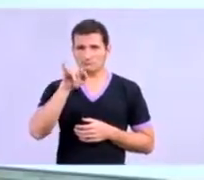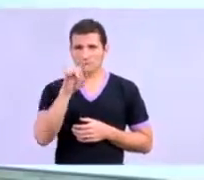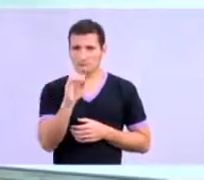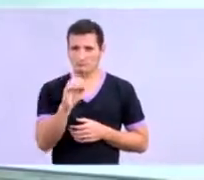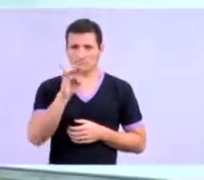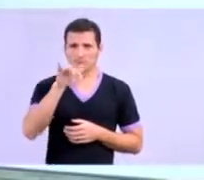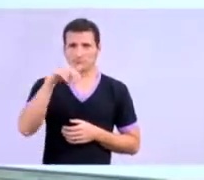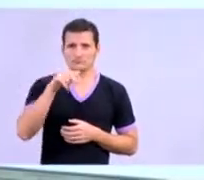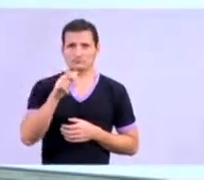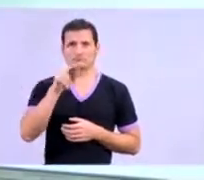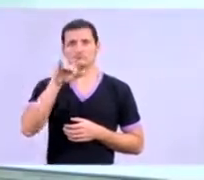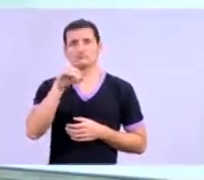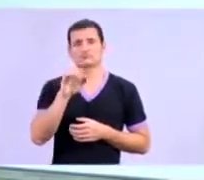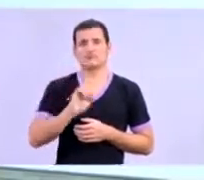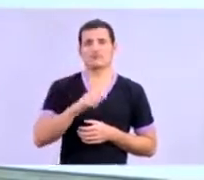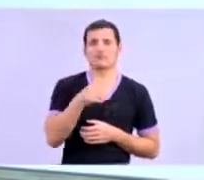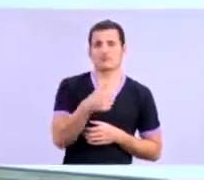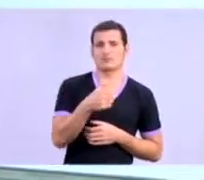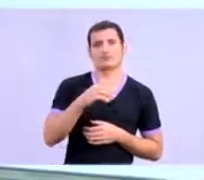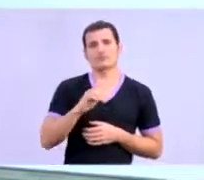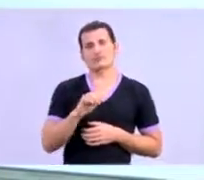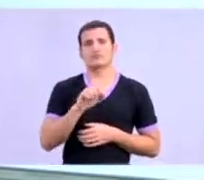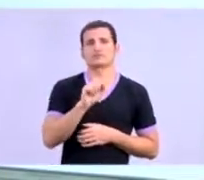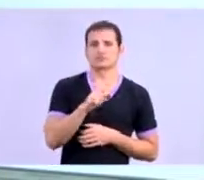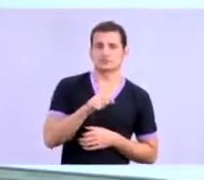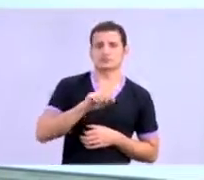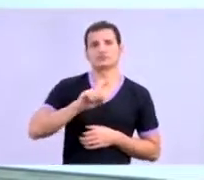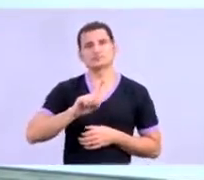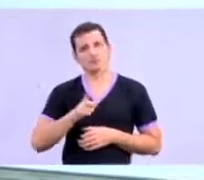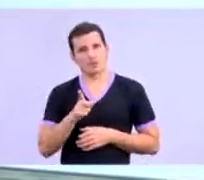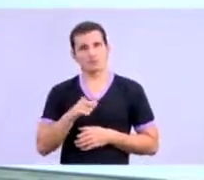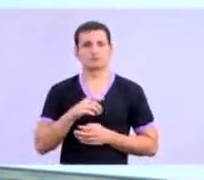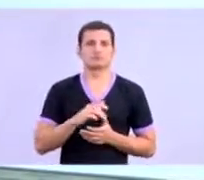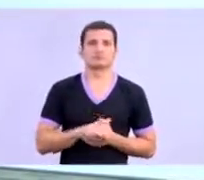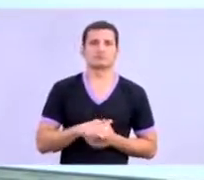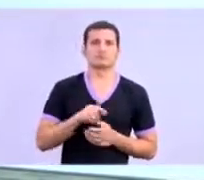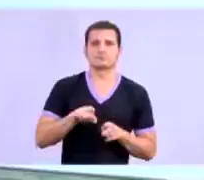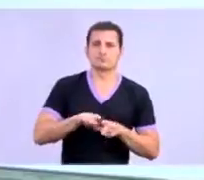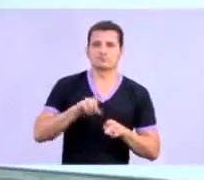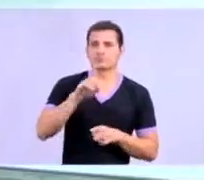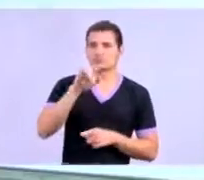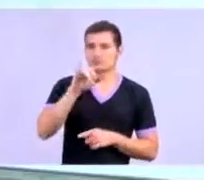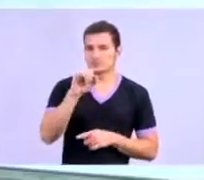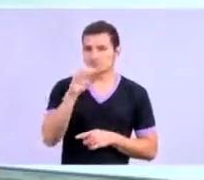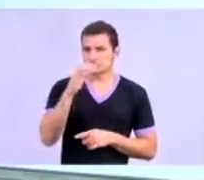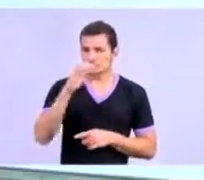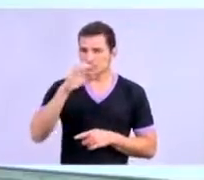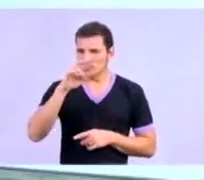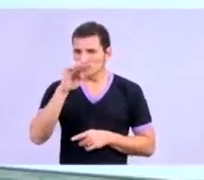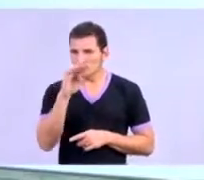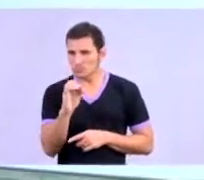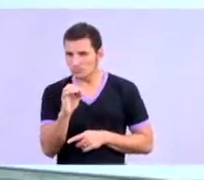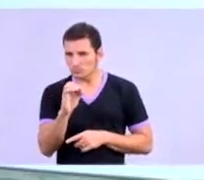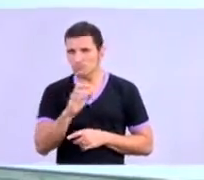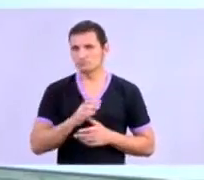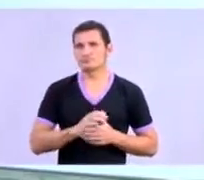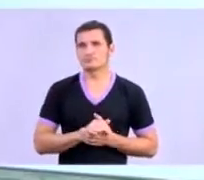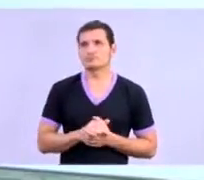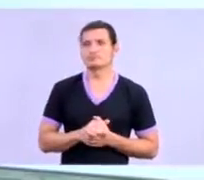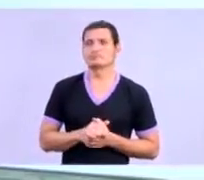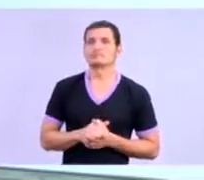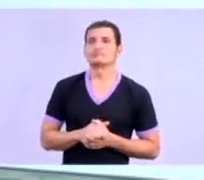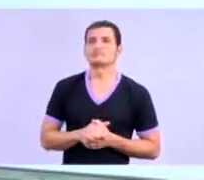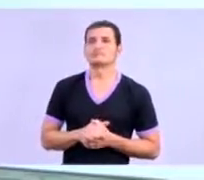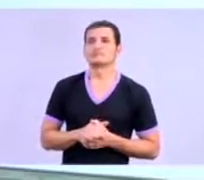é 1 ou 0, sim ou não. Ele é chamado também de código discreto, né? Ou ele vai estar ou não vai estar.